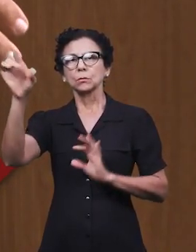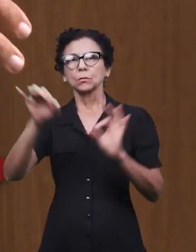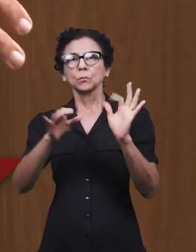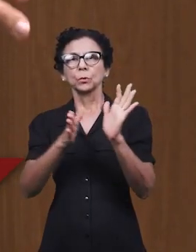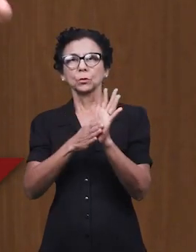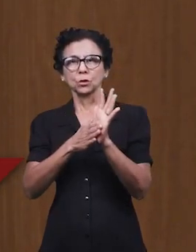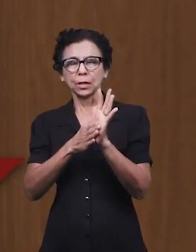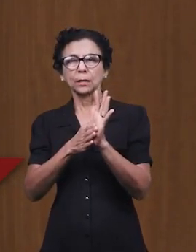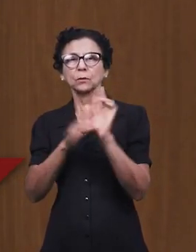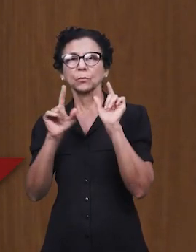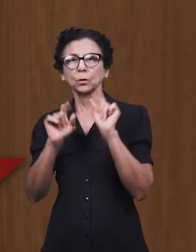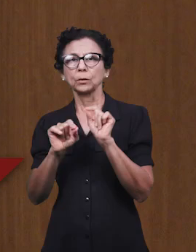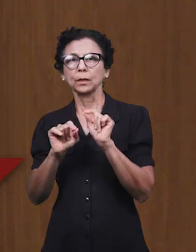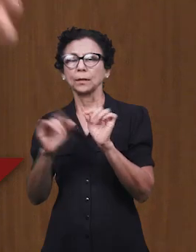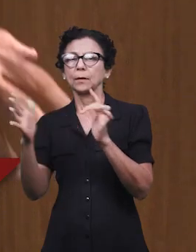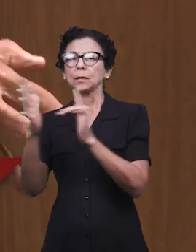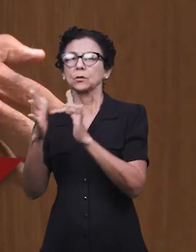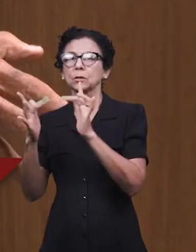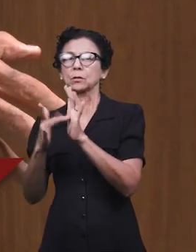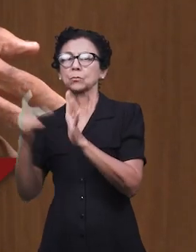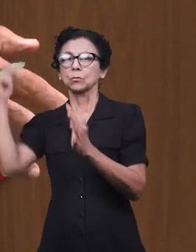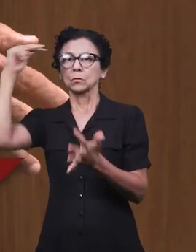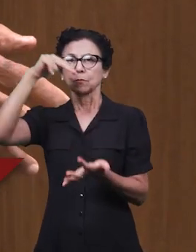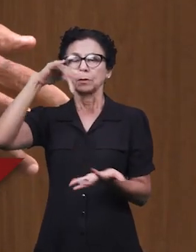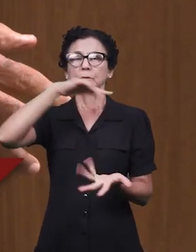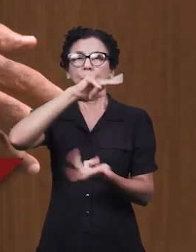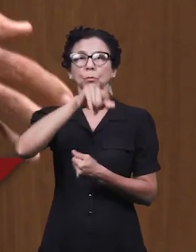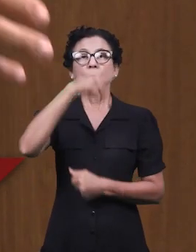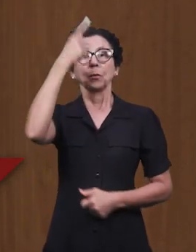humanizar Jesus. Jesus veio como homem